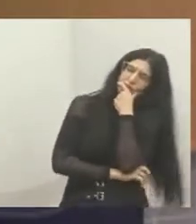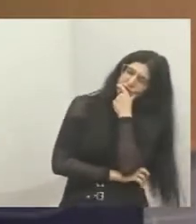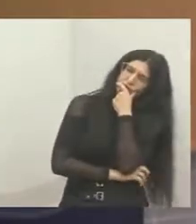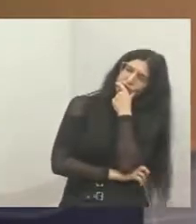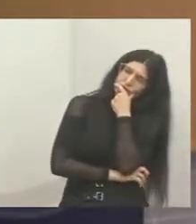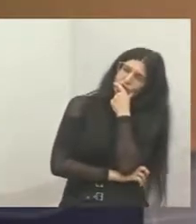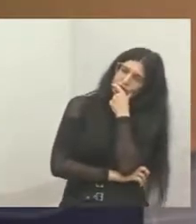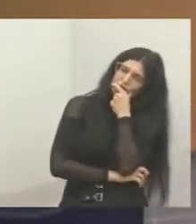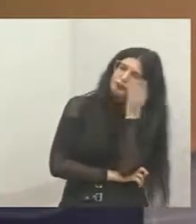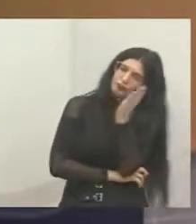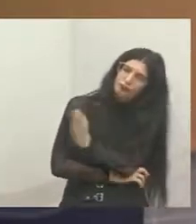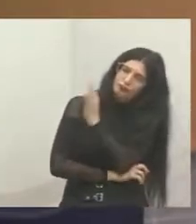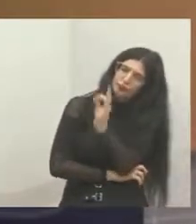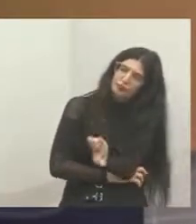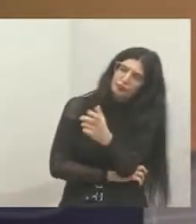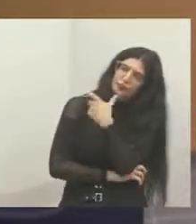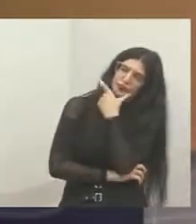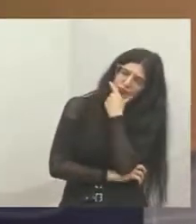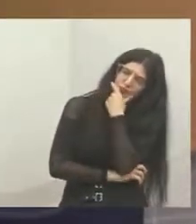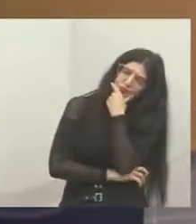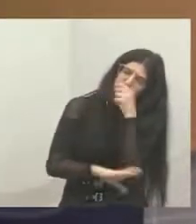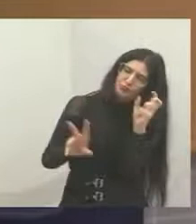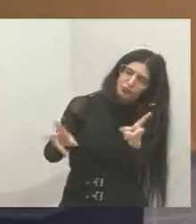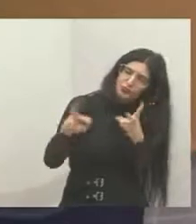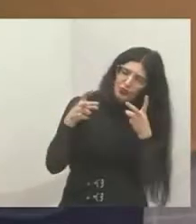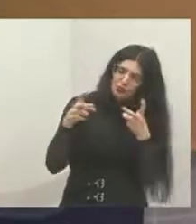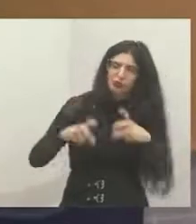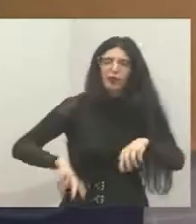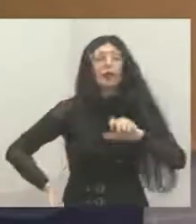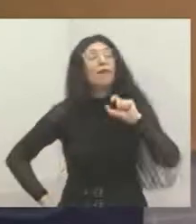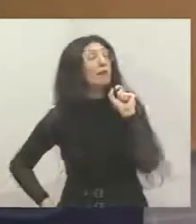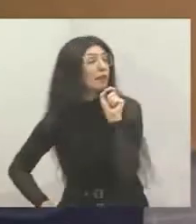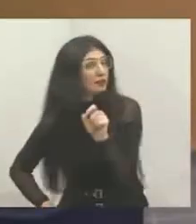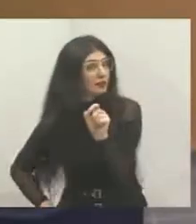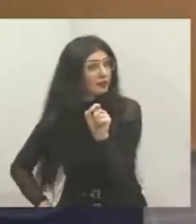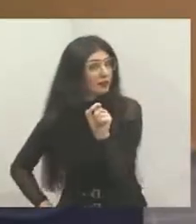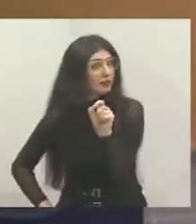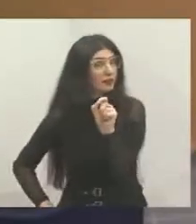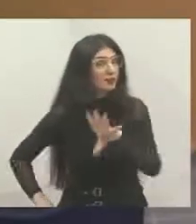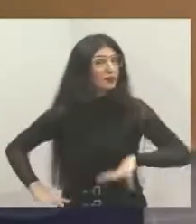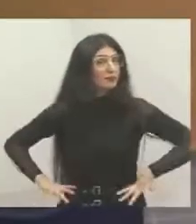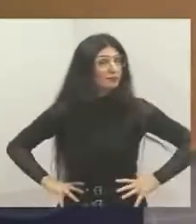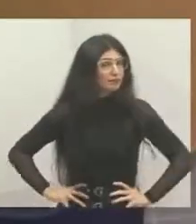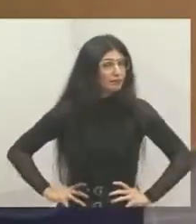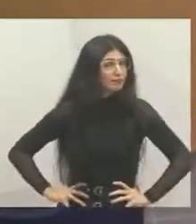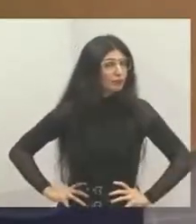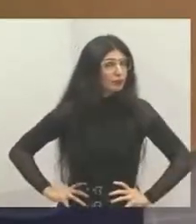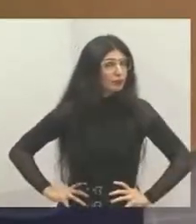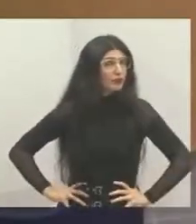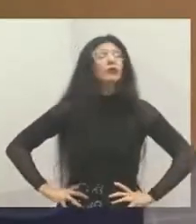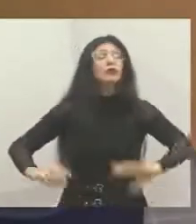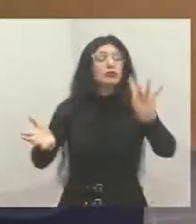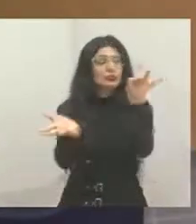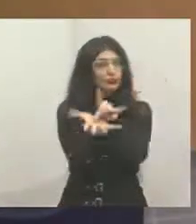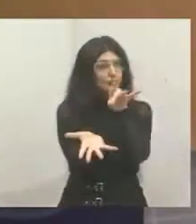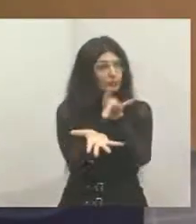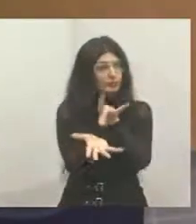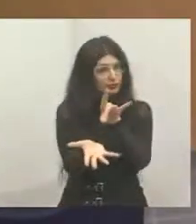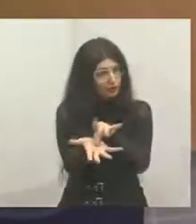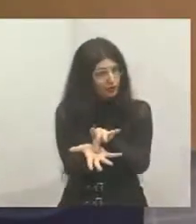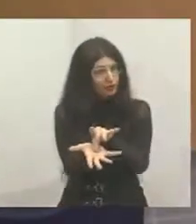queda, identificando, nós podemos verificar que de fato, foi necessário